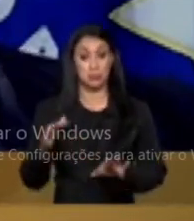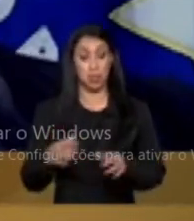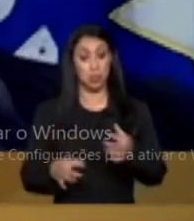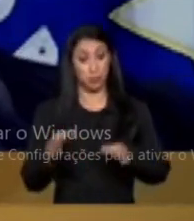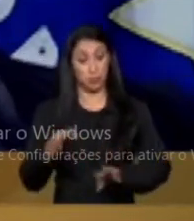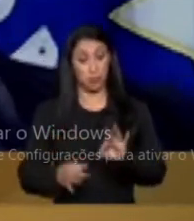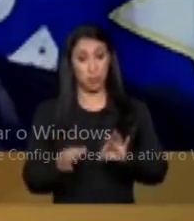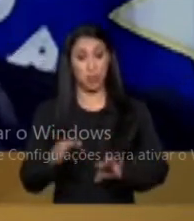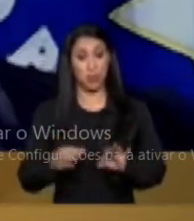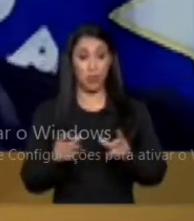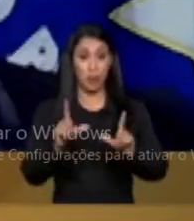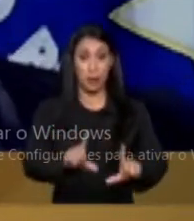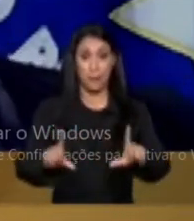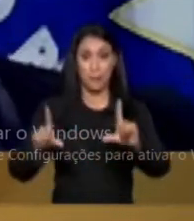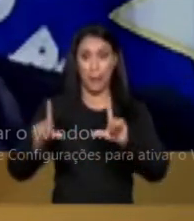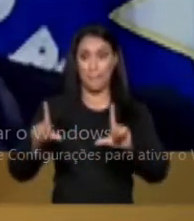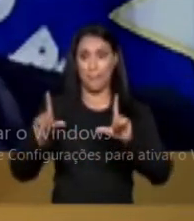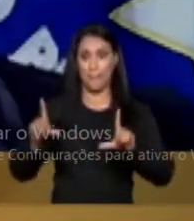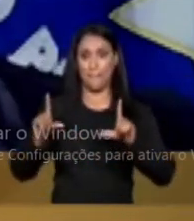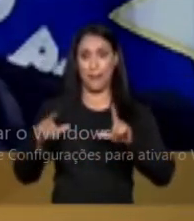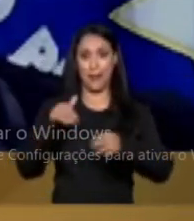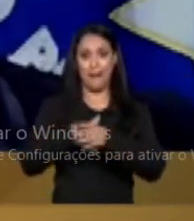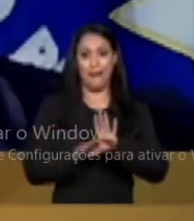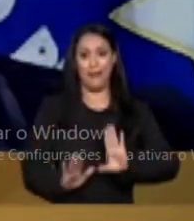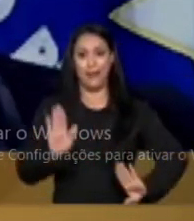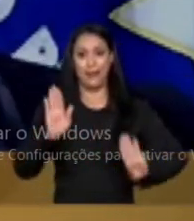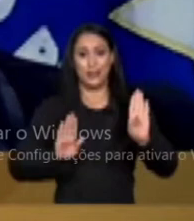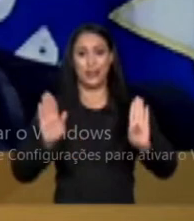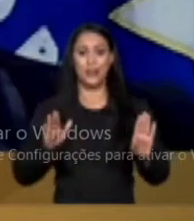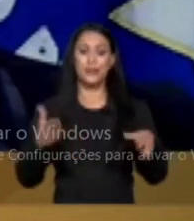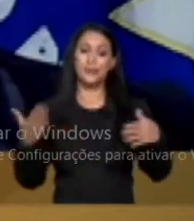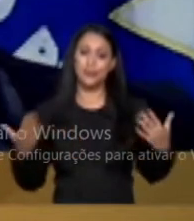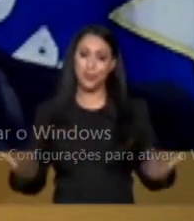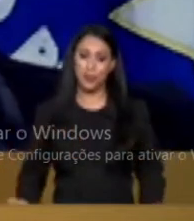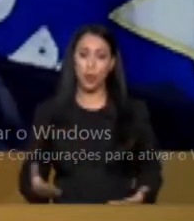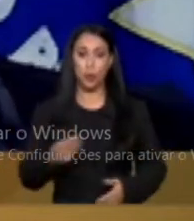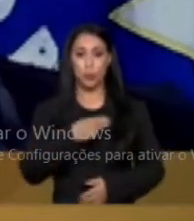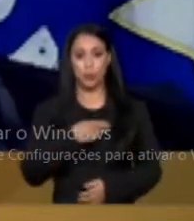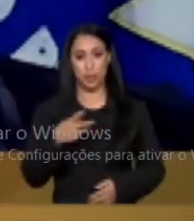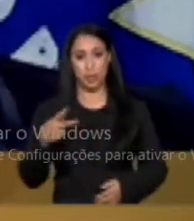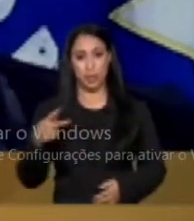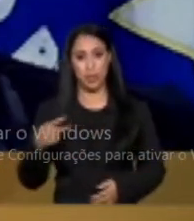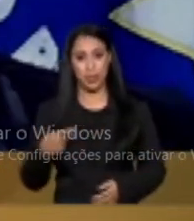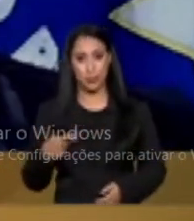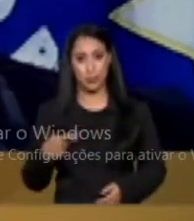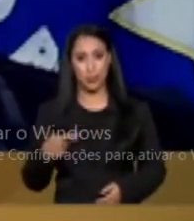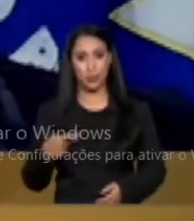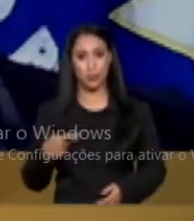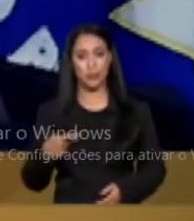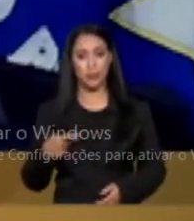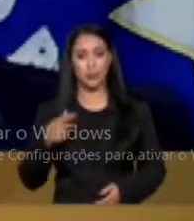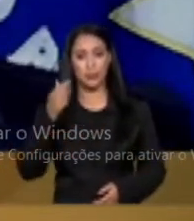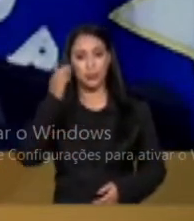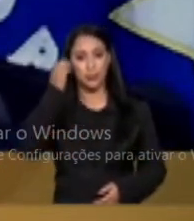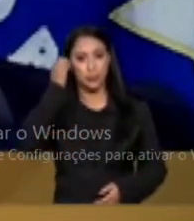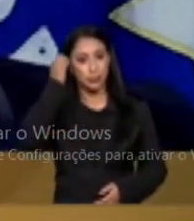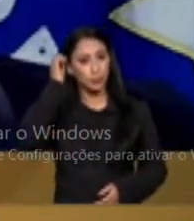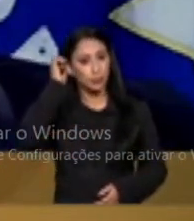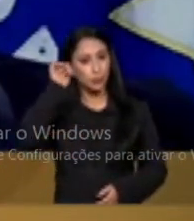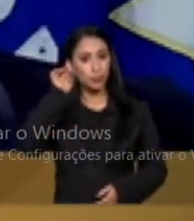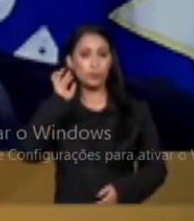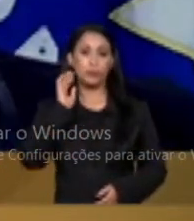da propaganda eleitoral. Dessa forma, o Ministério Público, né, nessa sustentação